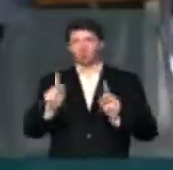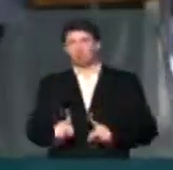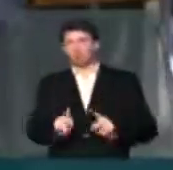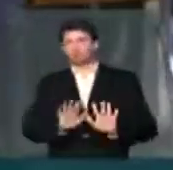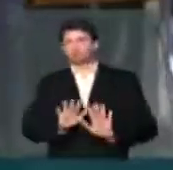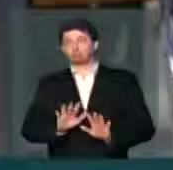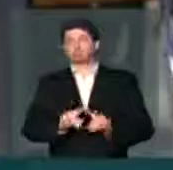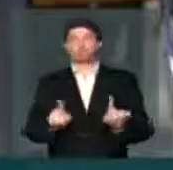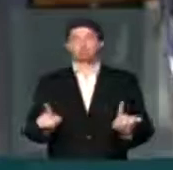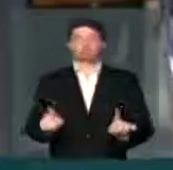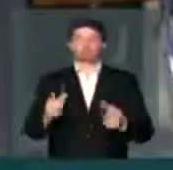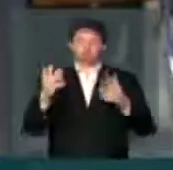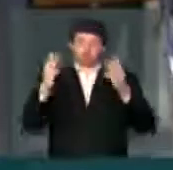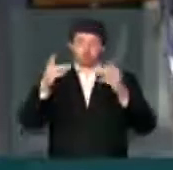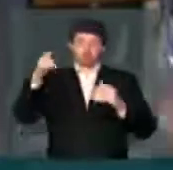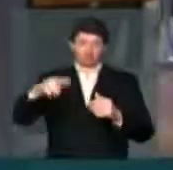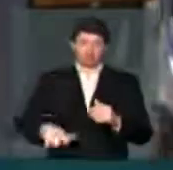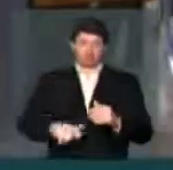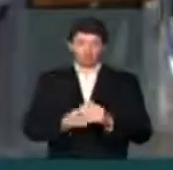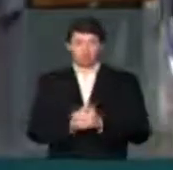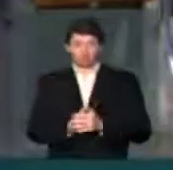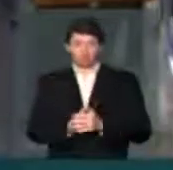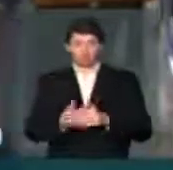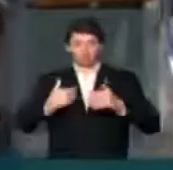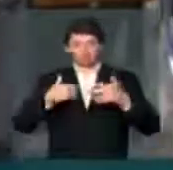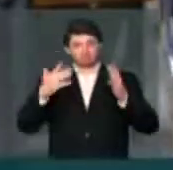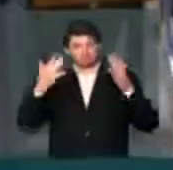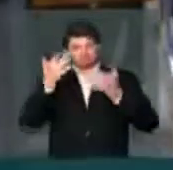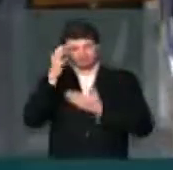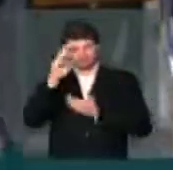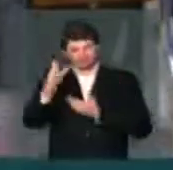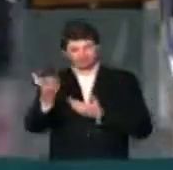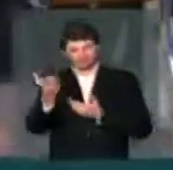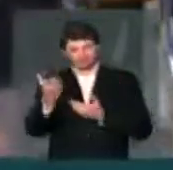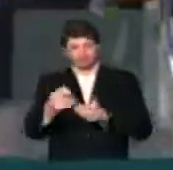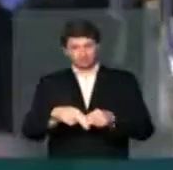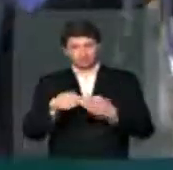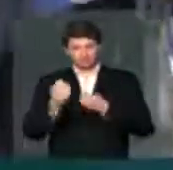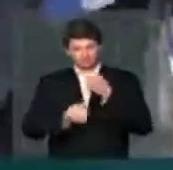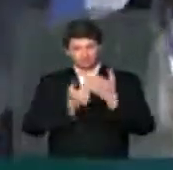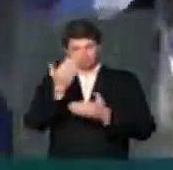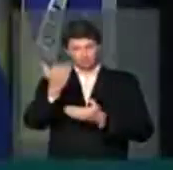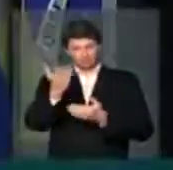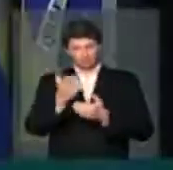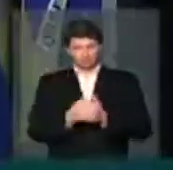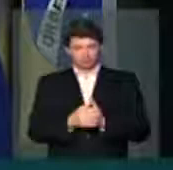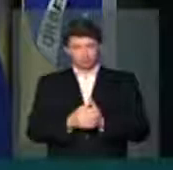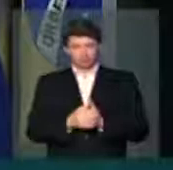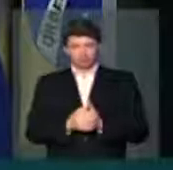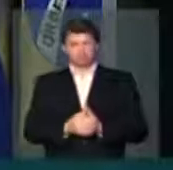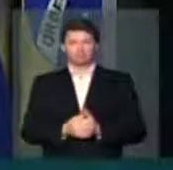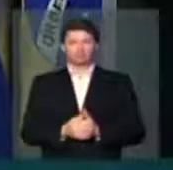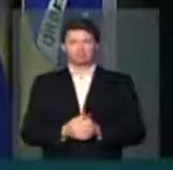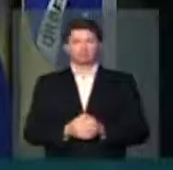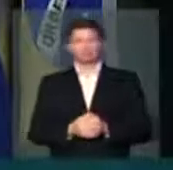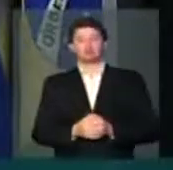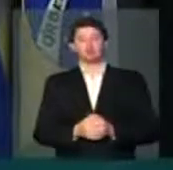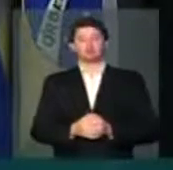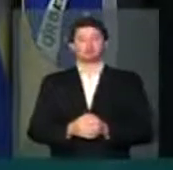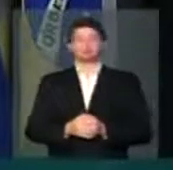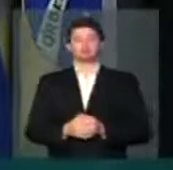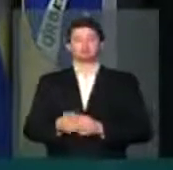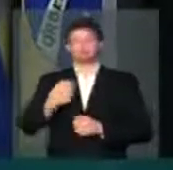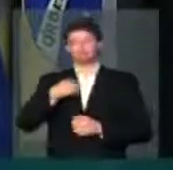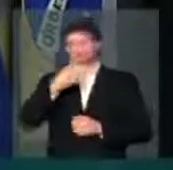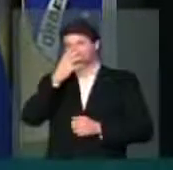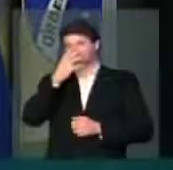Por isso, parabéns mais uma vez e eu parabenizo Vossa Excelência pelo discurso. Agradeço, meu caro Fraga, sabe da minha admiração